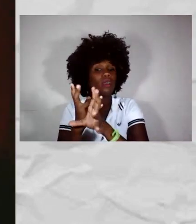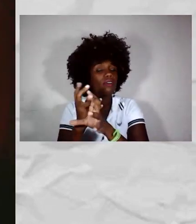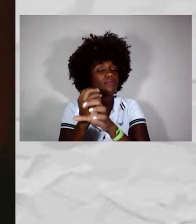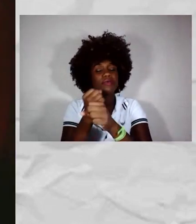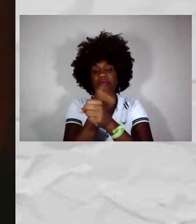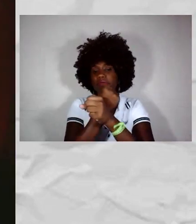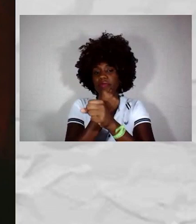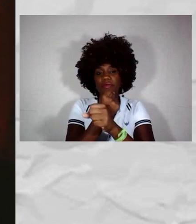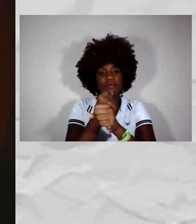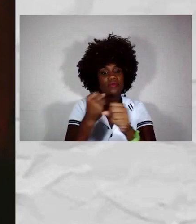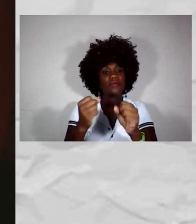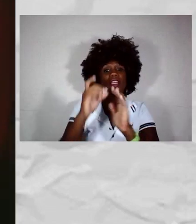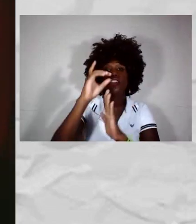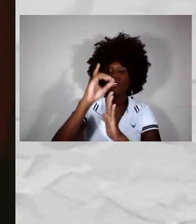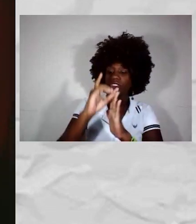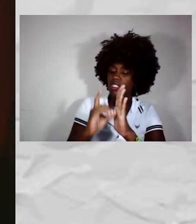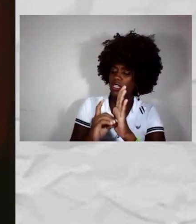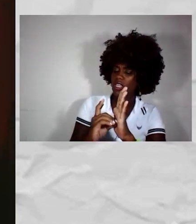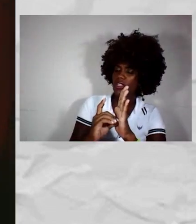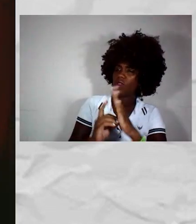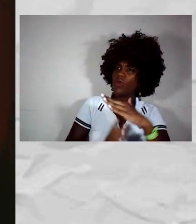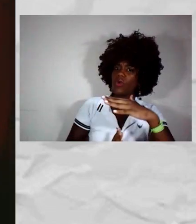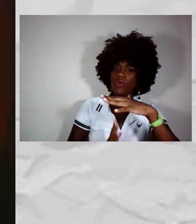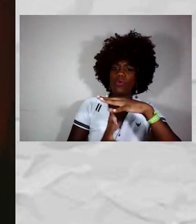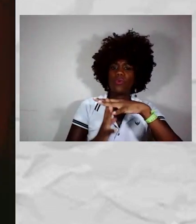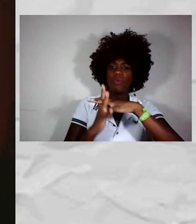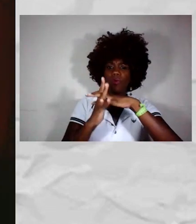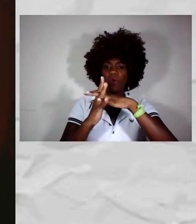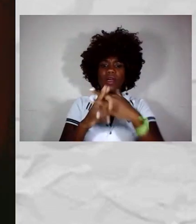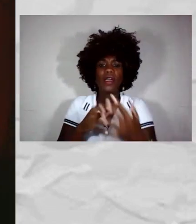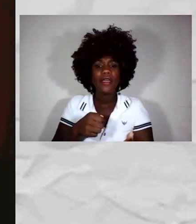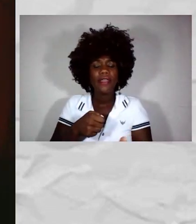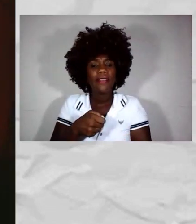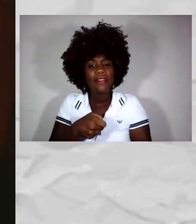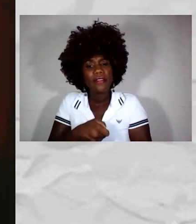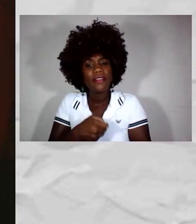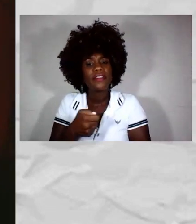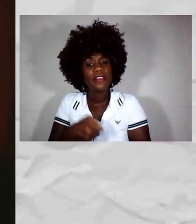Direito que passa da conta, deveres bons de se cuidar.